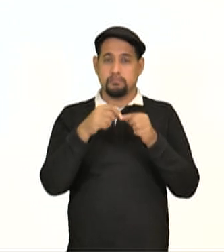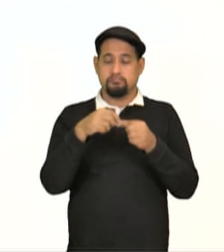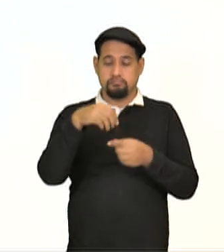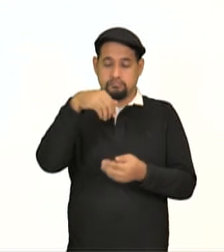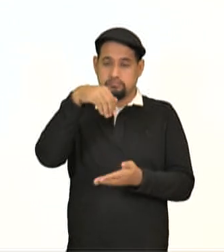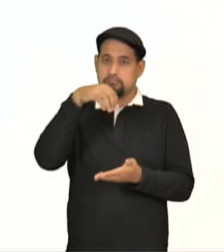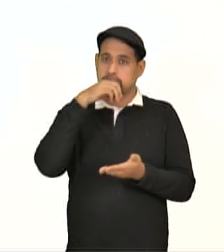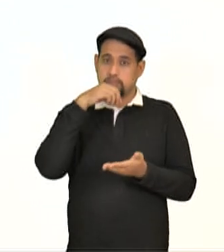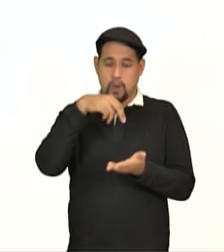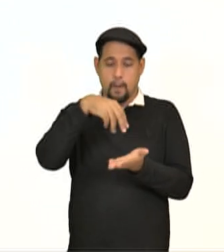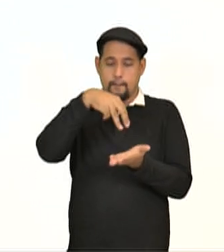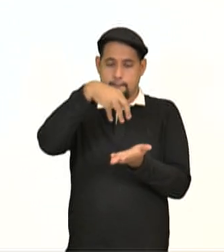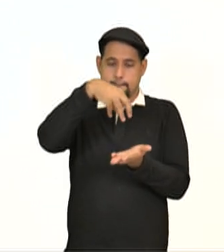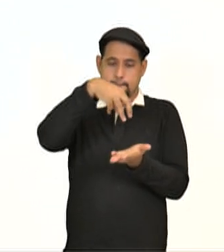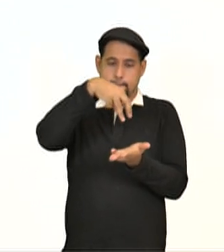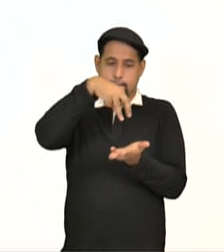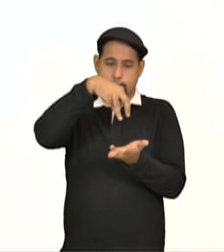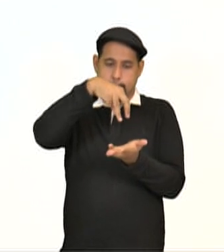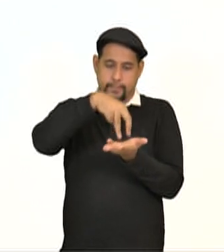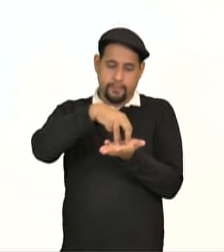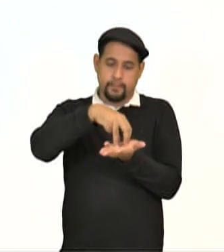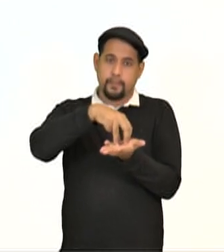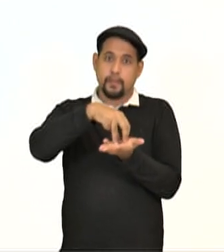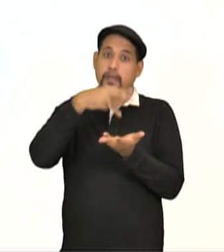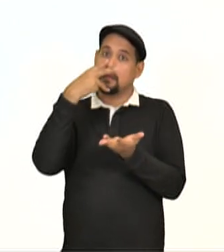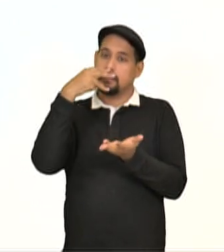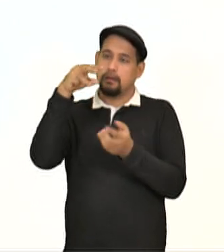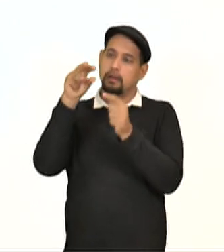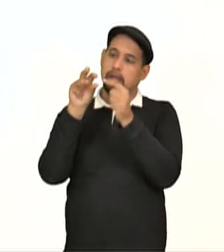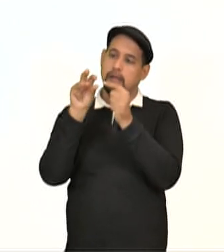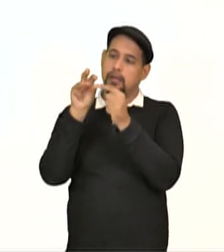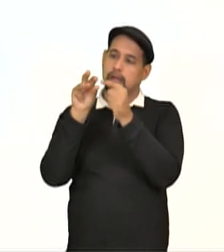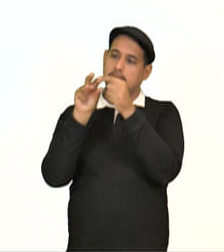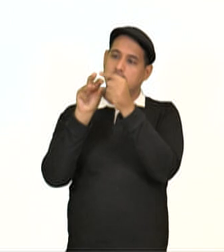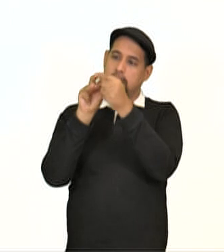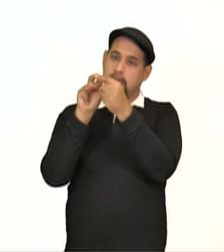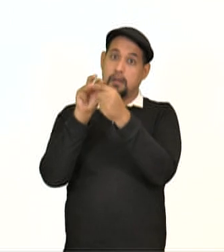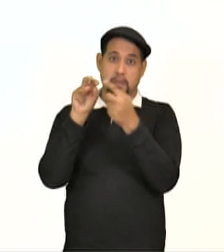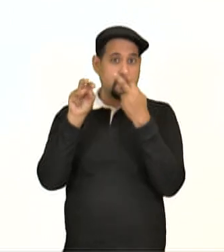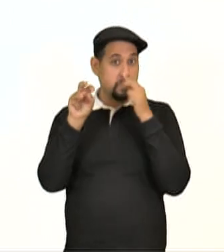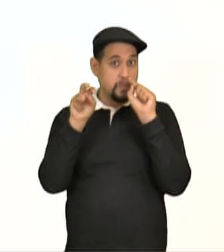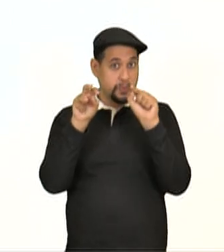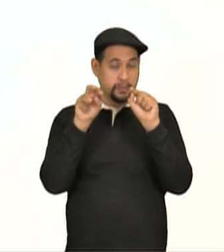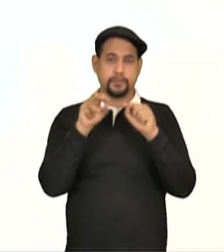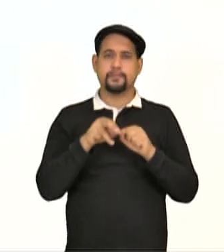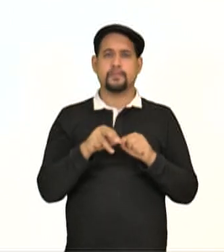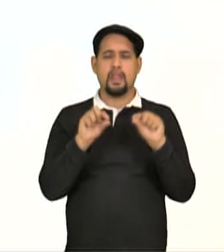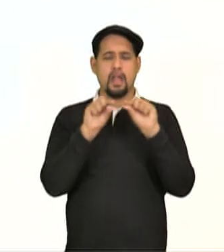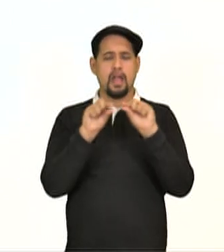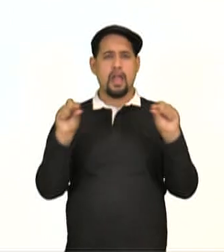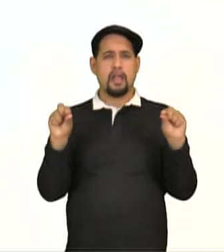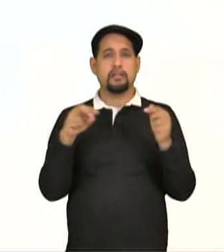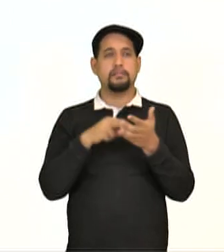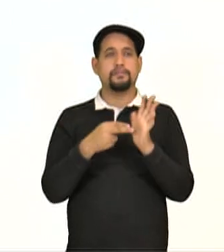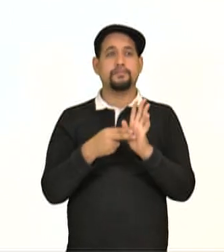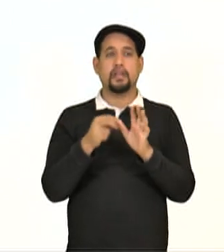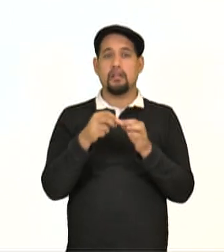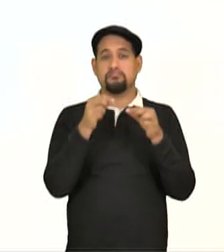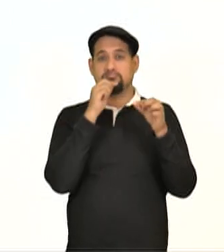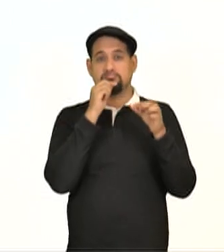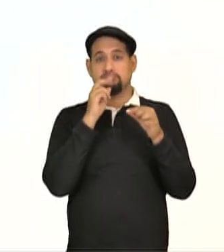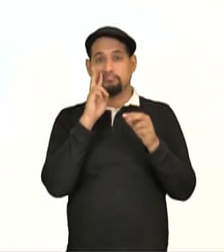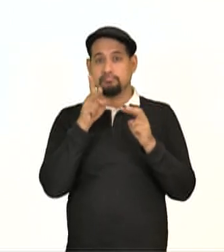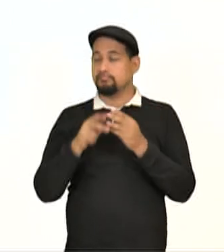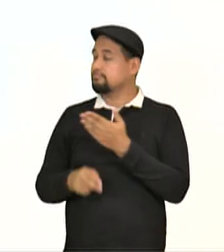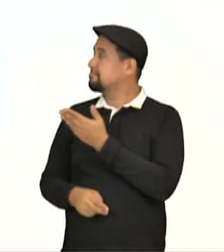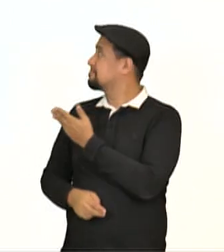encostam no chão, me dá a ideia de ponto. Ideia de reta, a parte mais comprida dos pés das cadeiras. Então, aqui,